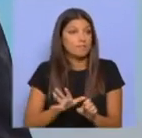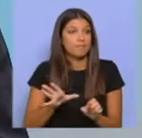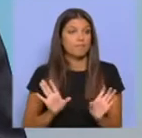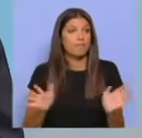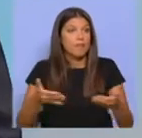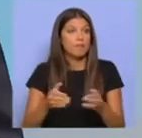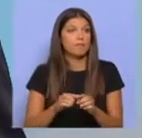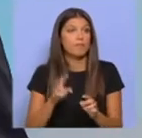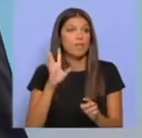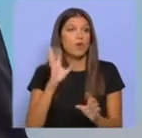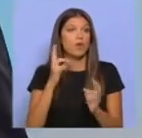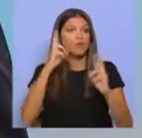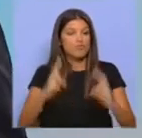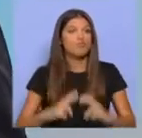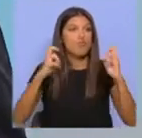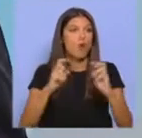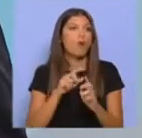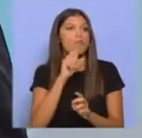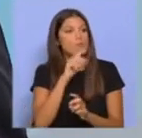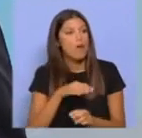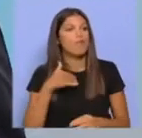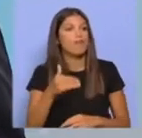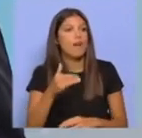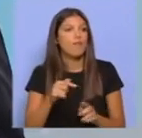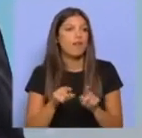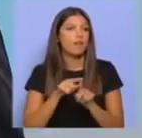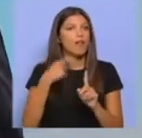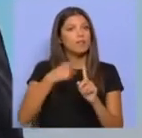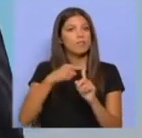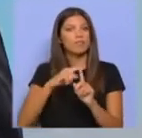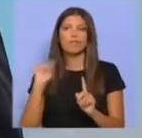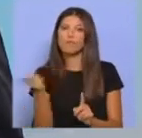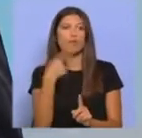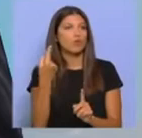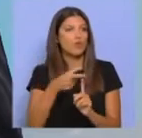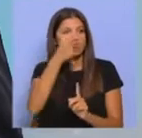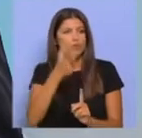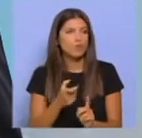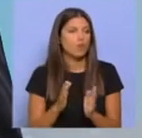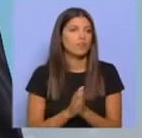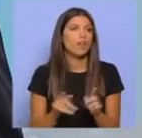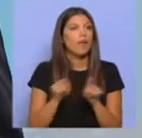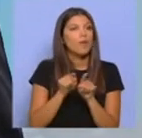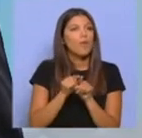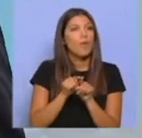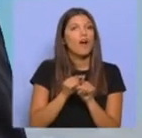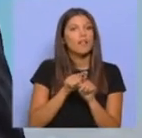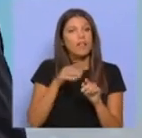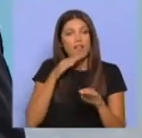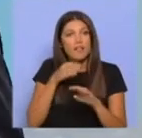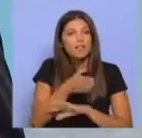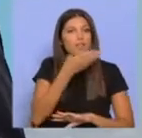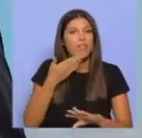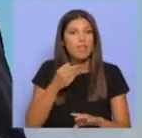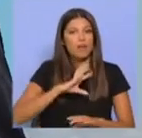ser descoberta, quando vier a ser descoberta, possa ser um bem comum global. Ou seja, isto quer dizer que possa ser acessível em todo o